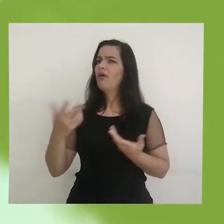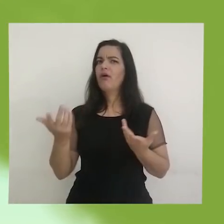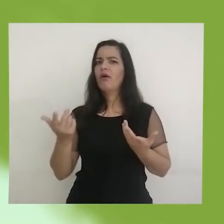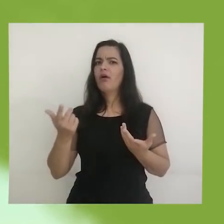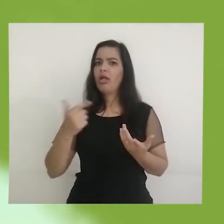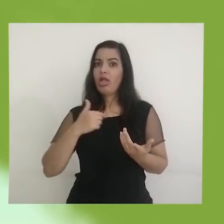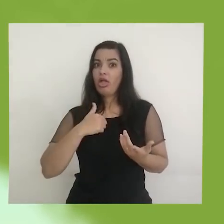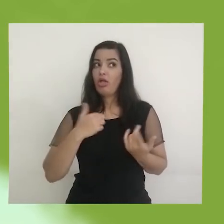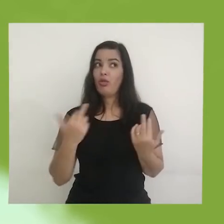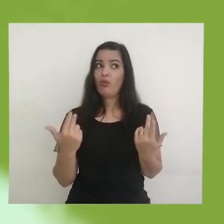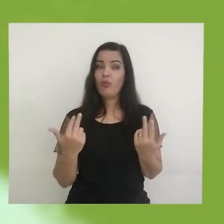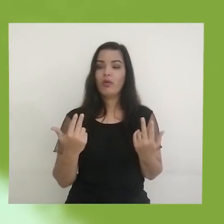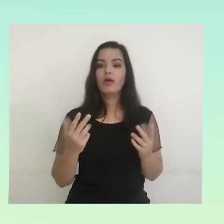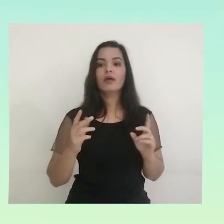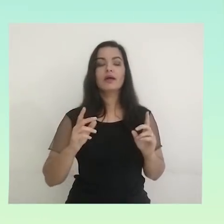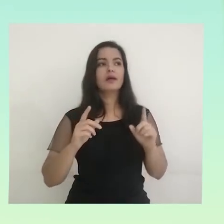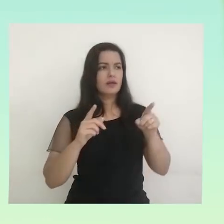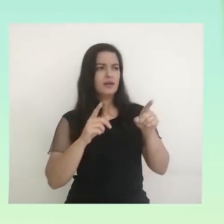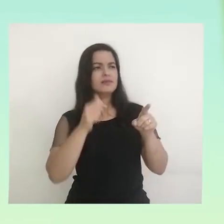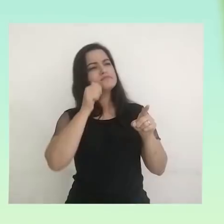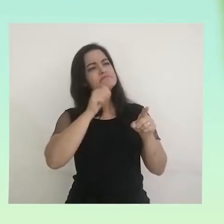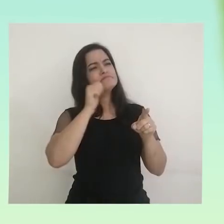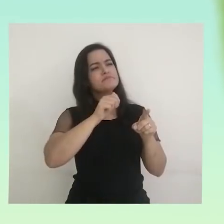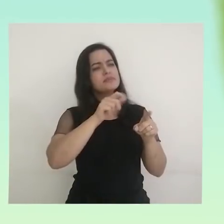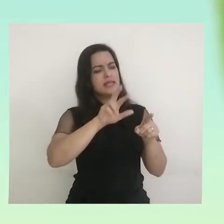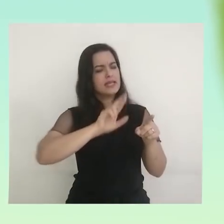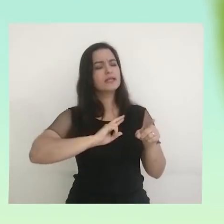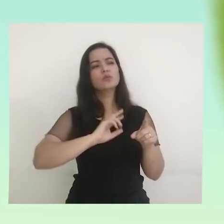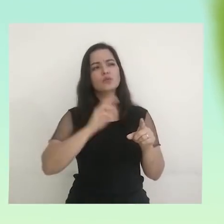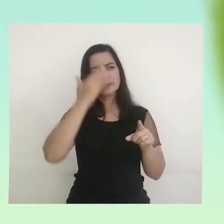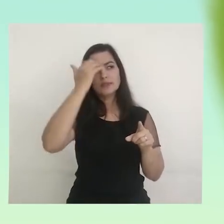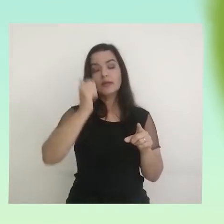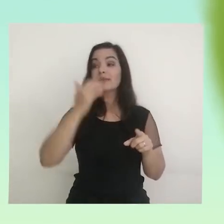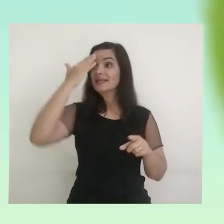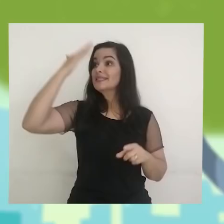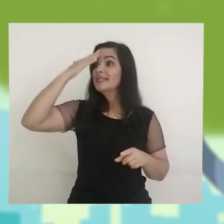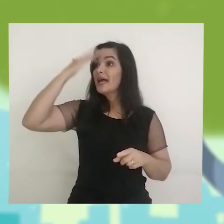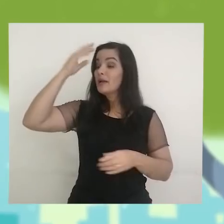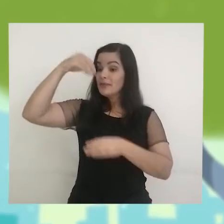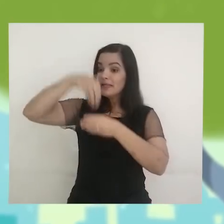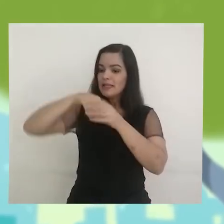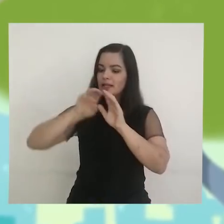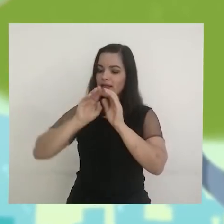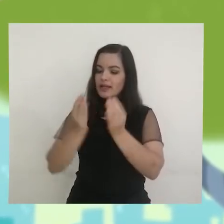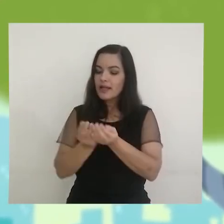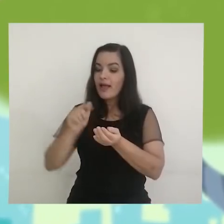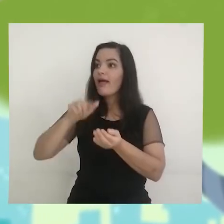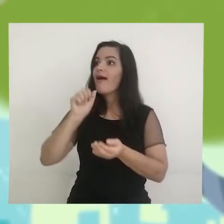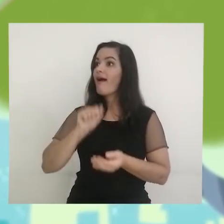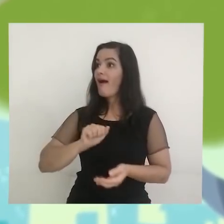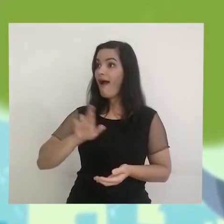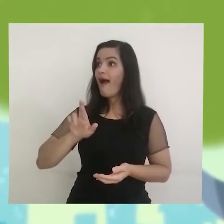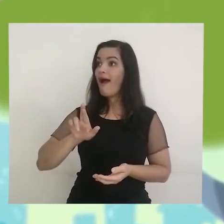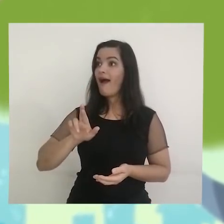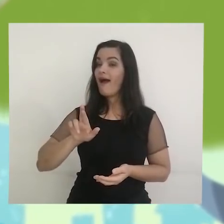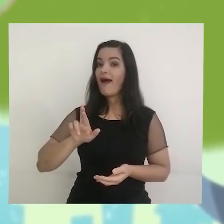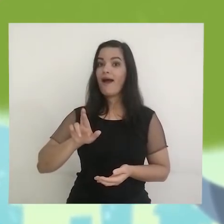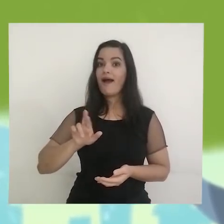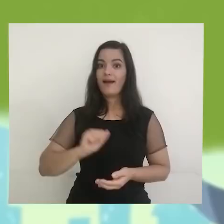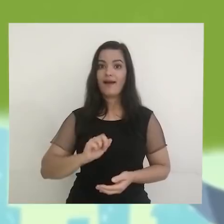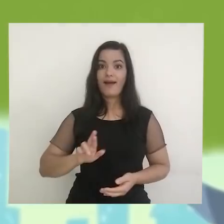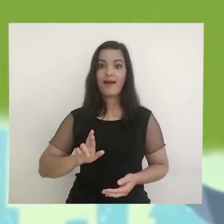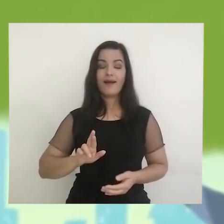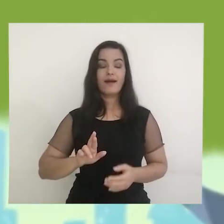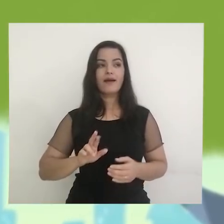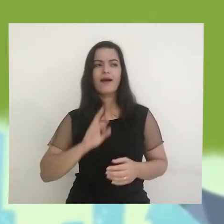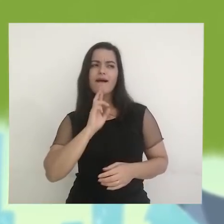sabão. Você sabe a resposta? Eu sei. Dentro da bolha de sabão tem ar. E a resposta está...